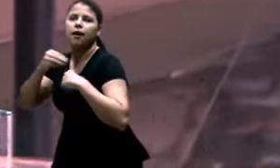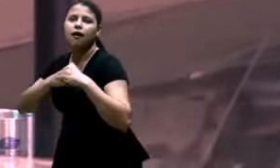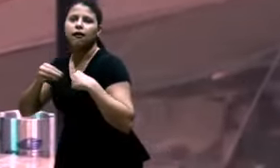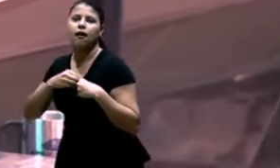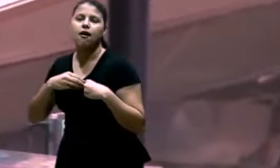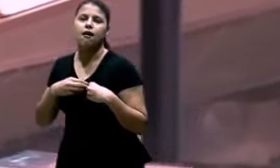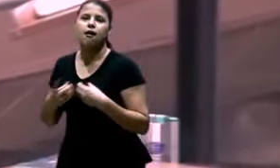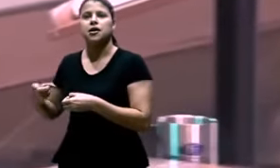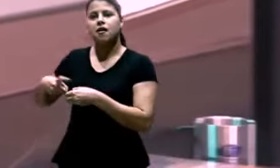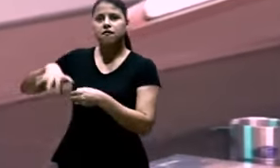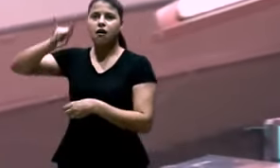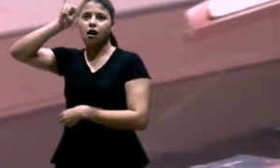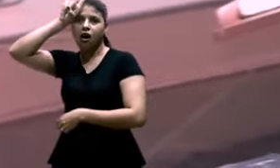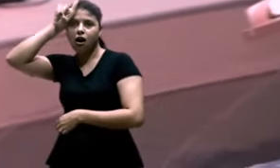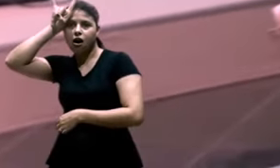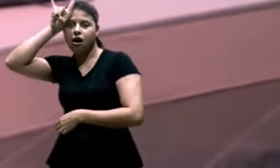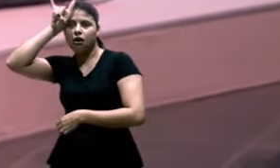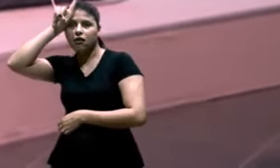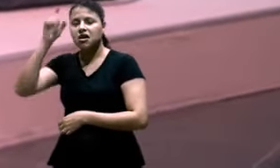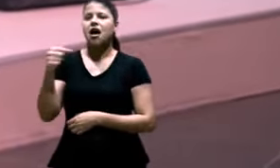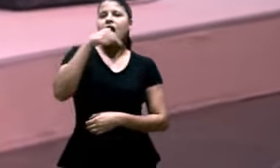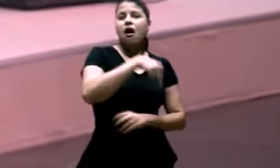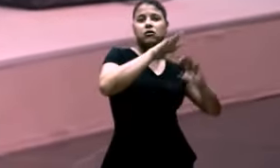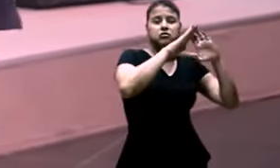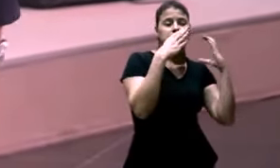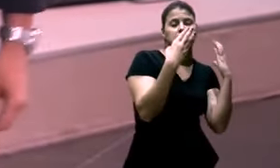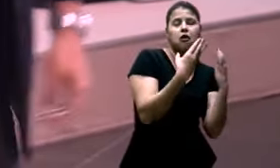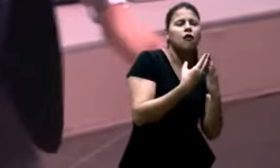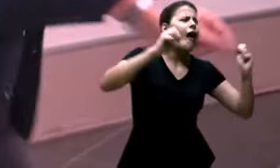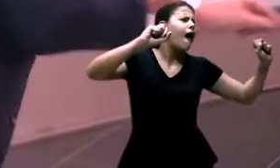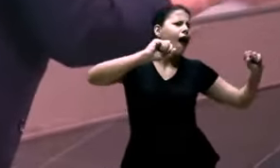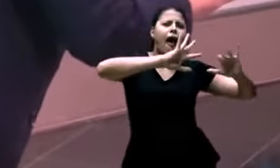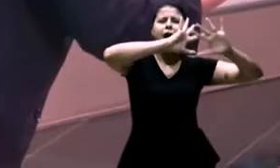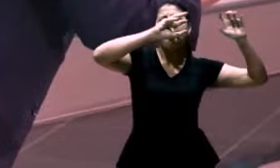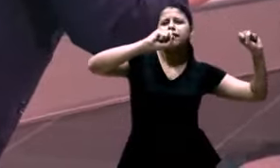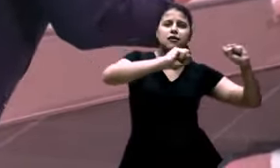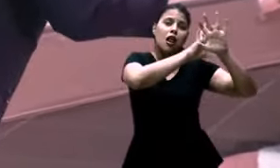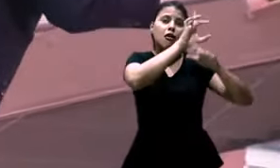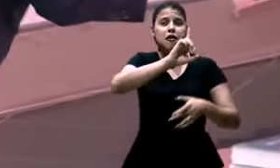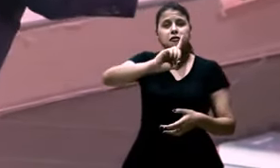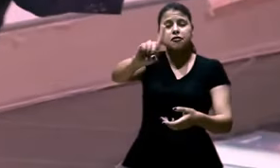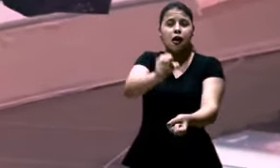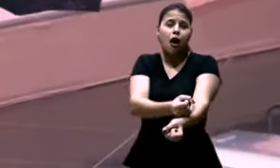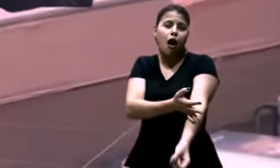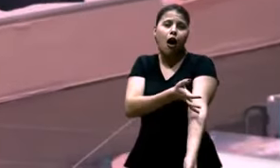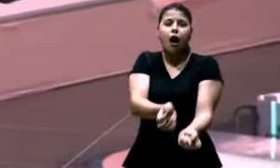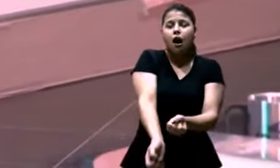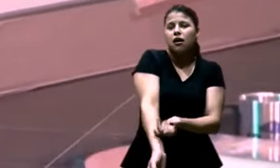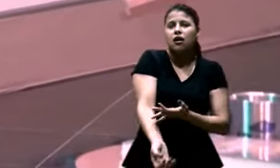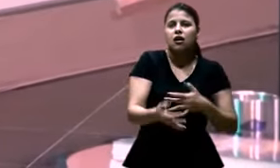Não dá para vir no congresso, sentir arrepio da glória a Deus e aleluia, e amanhã tá bebendo da água do mundo